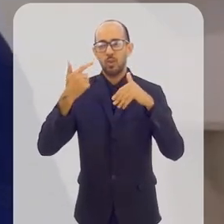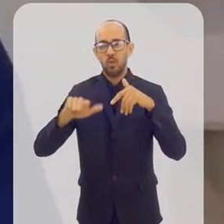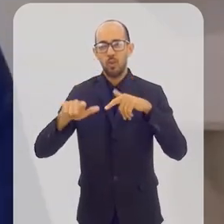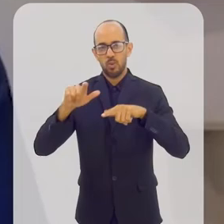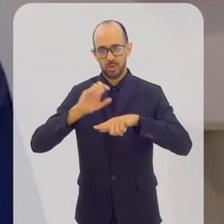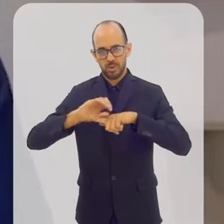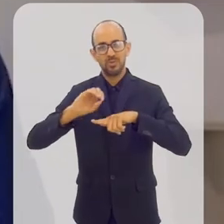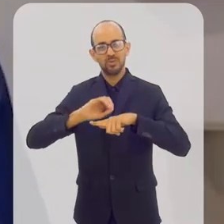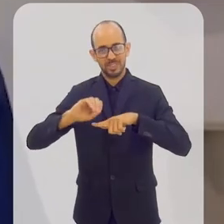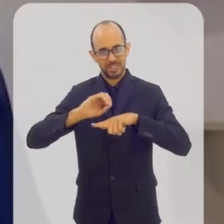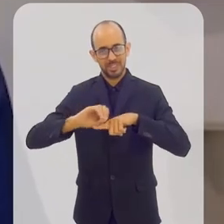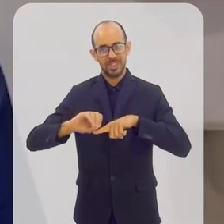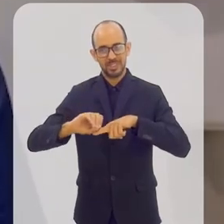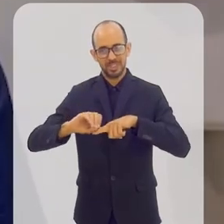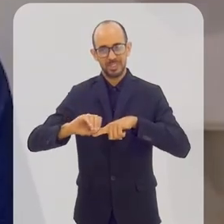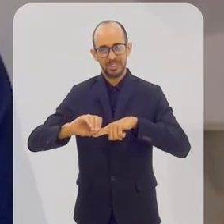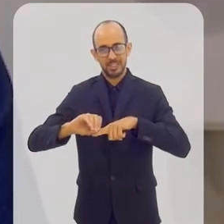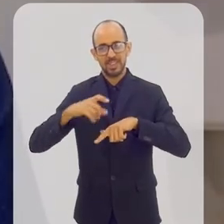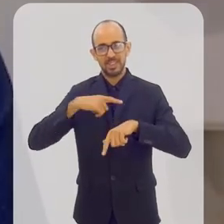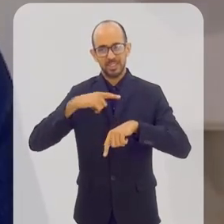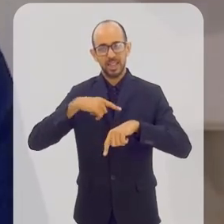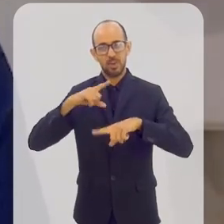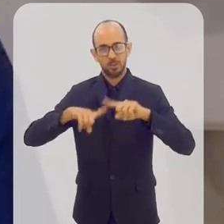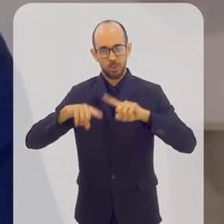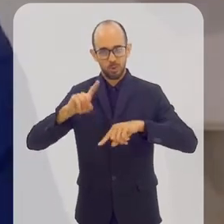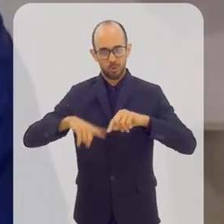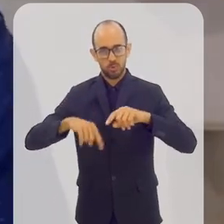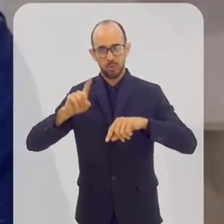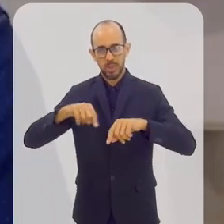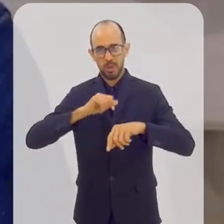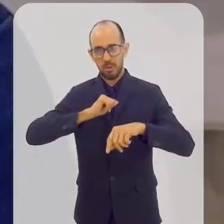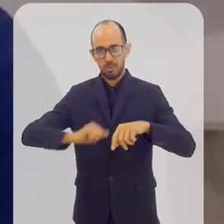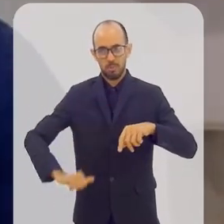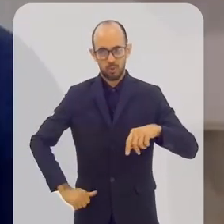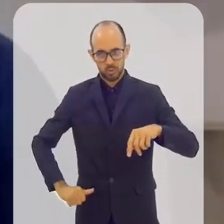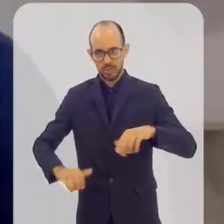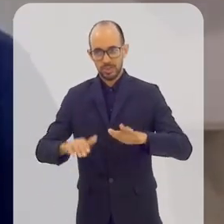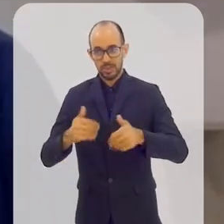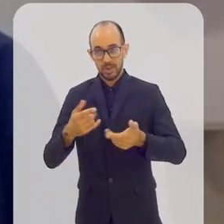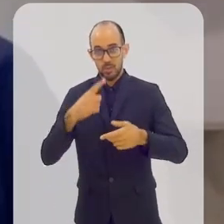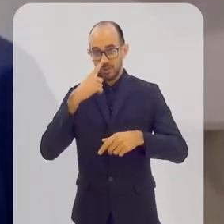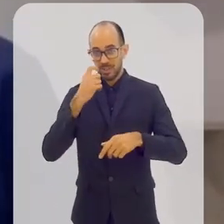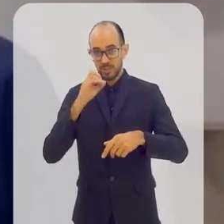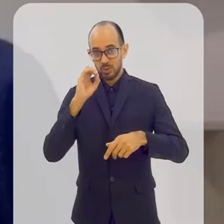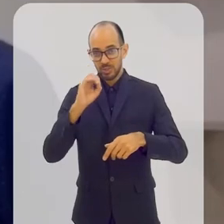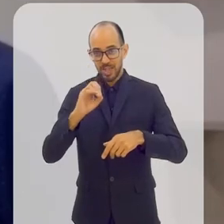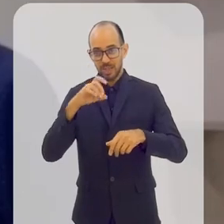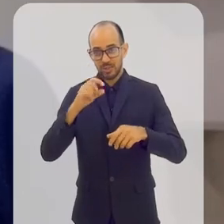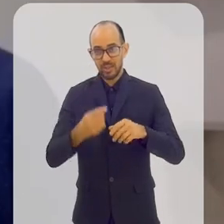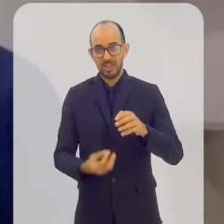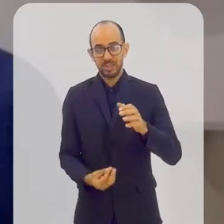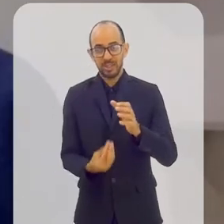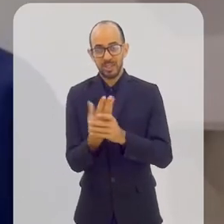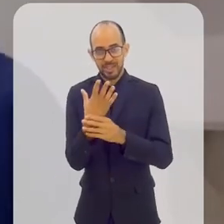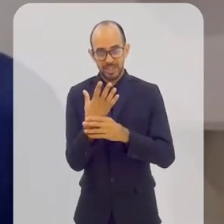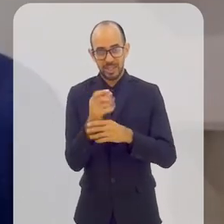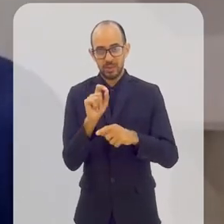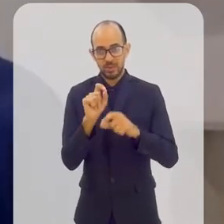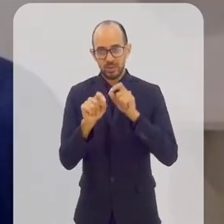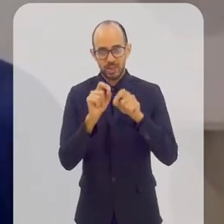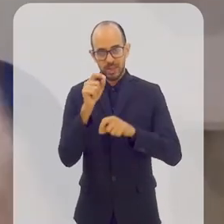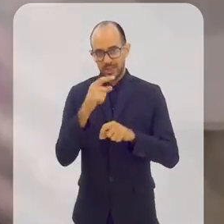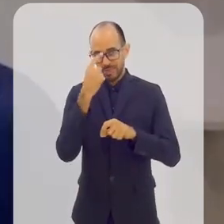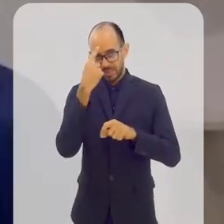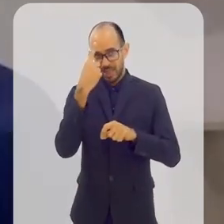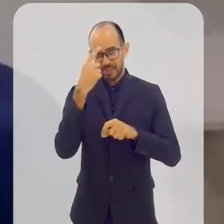uma outra atividade dentro da escola. Eles saíram com um produto, uma bolsa. Então, o lixo zero, ele promove soluções. E para a gente ter